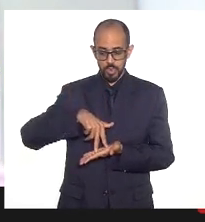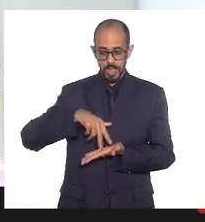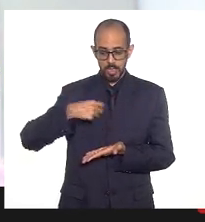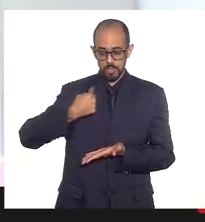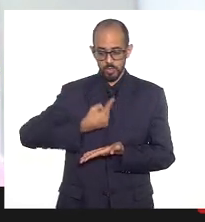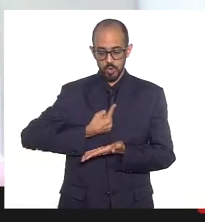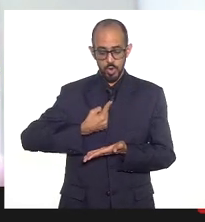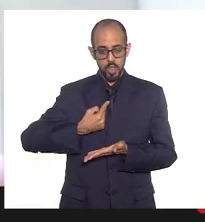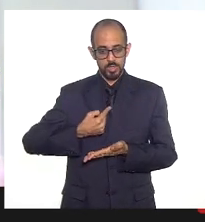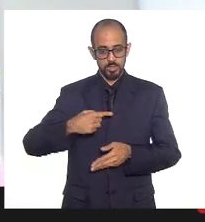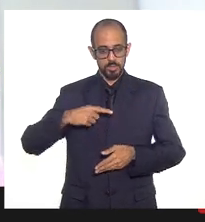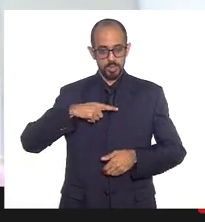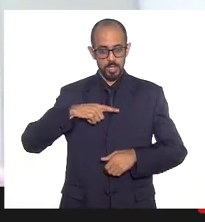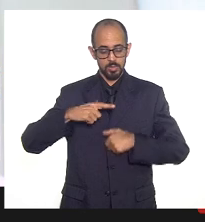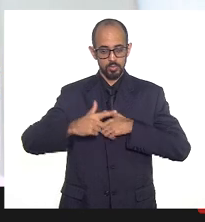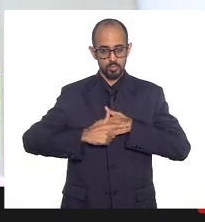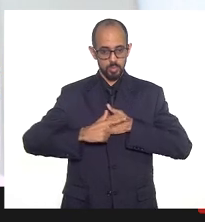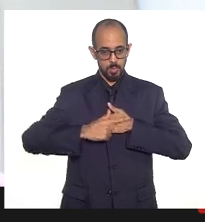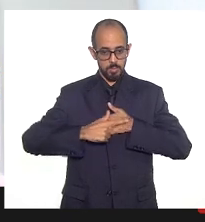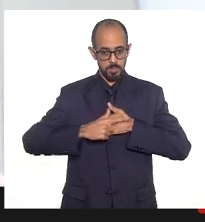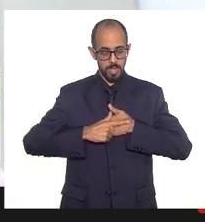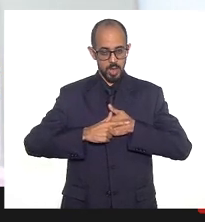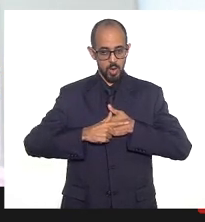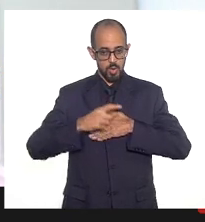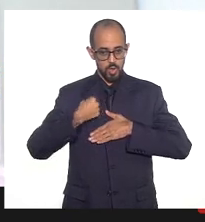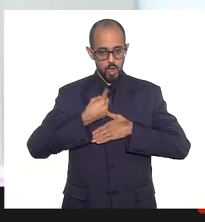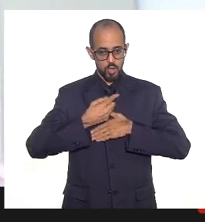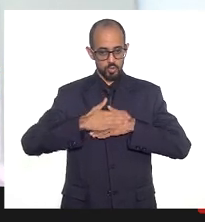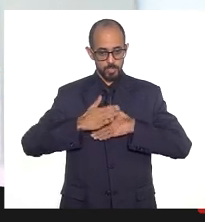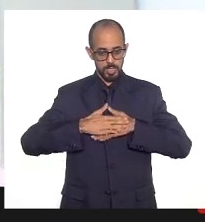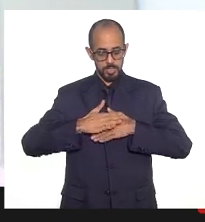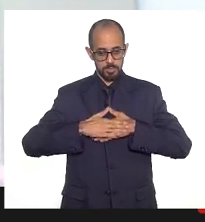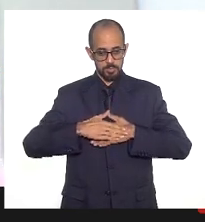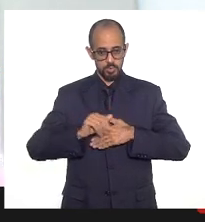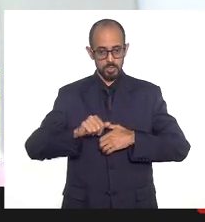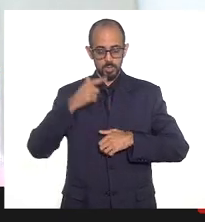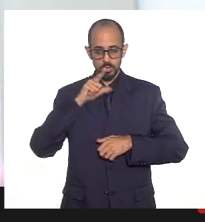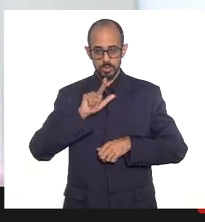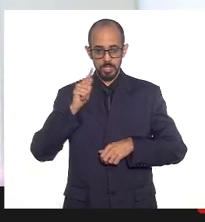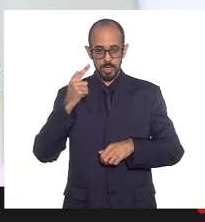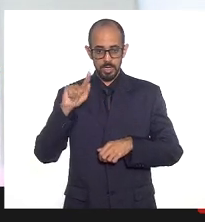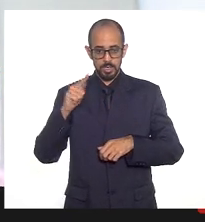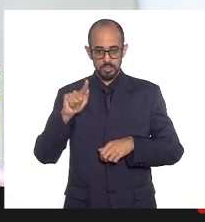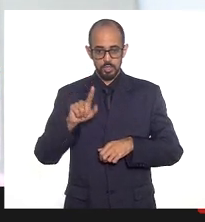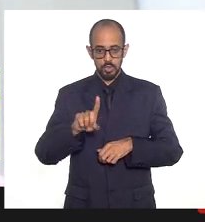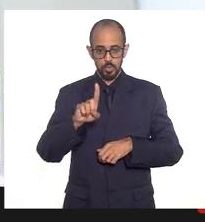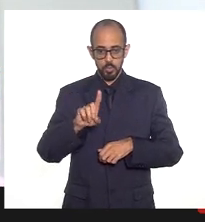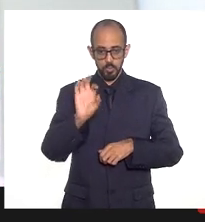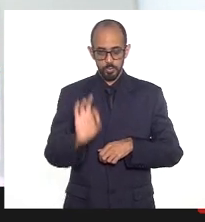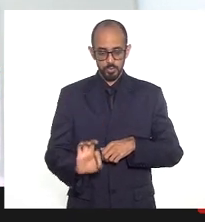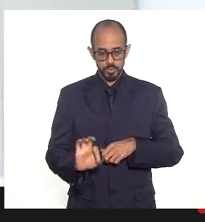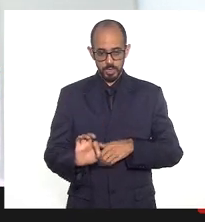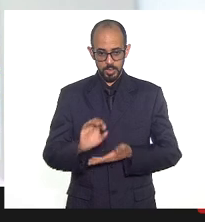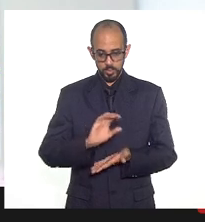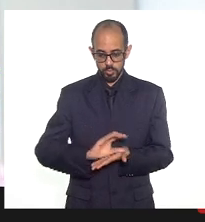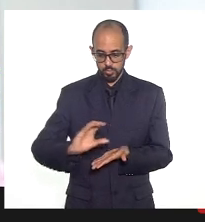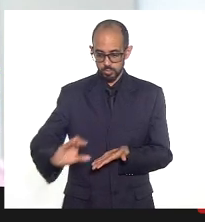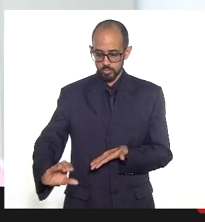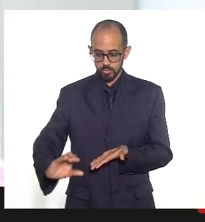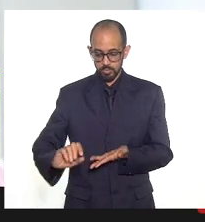respeite, né, esse princípio e garanta que pelo menos 1% do seu orçamento voltado para a